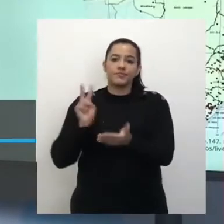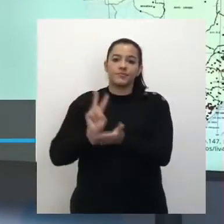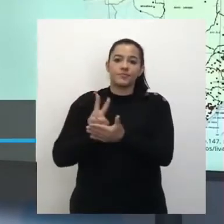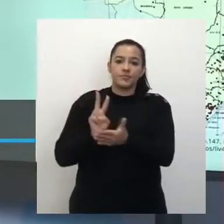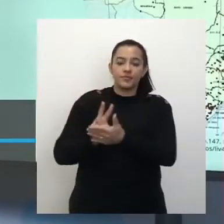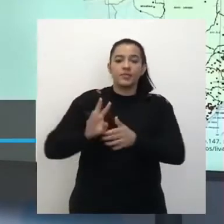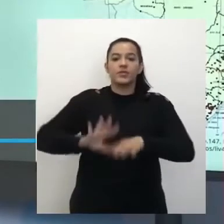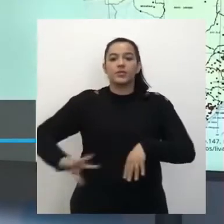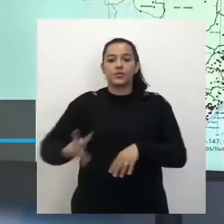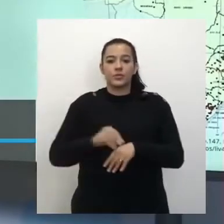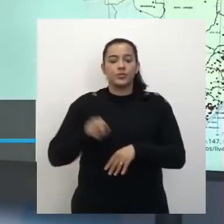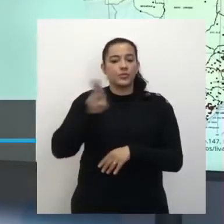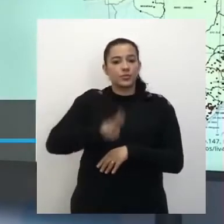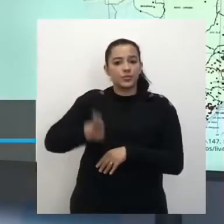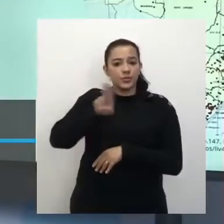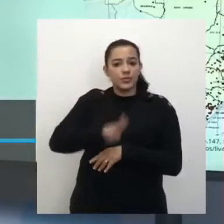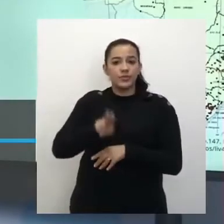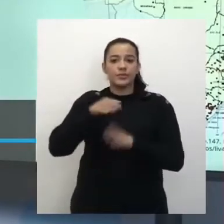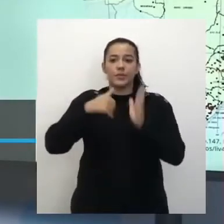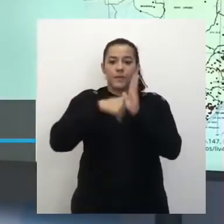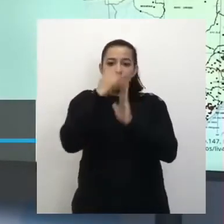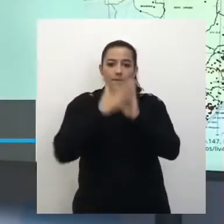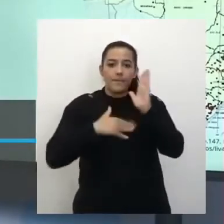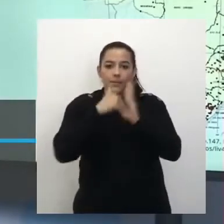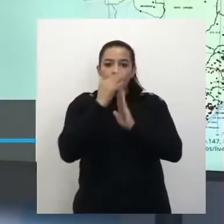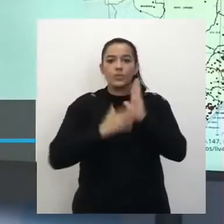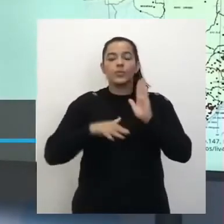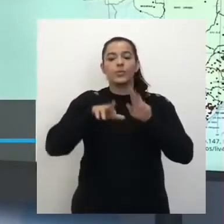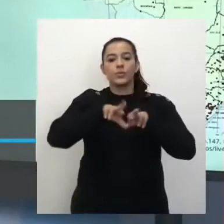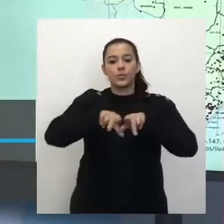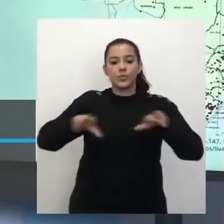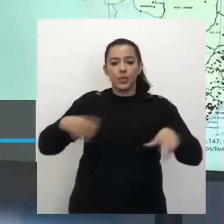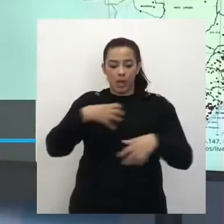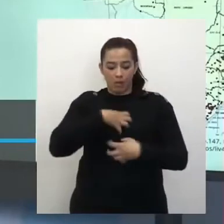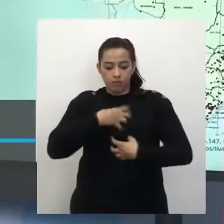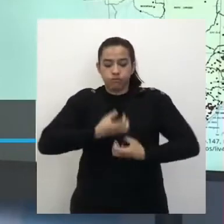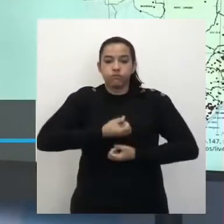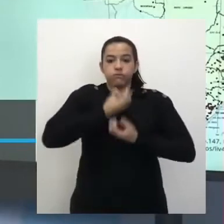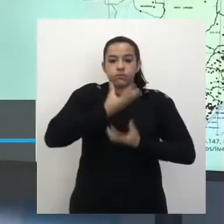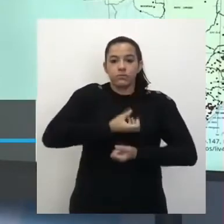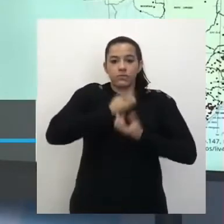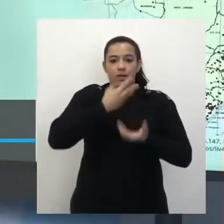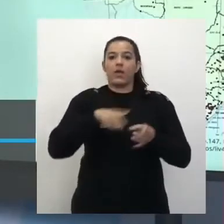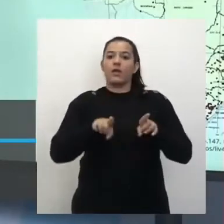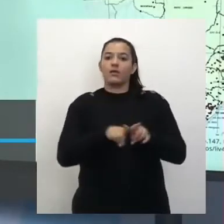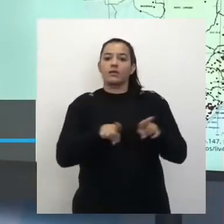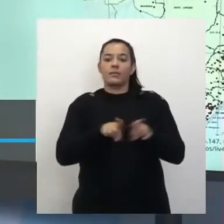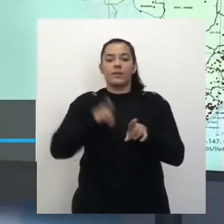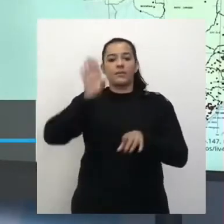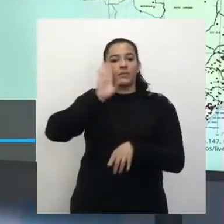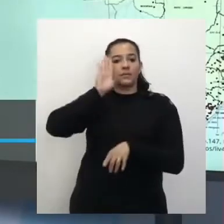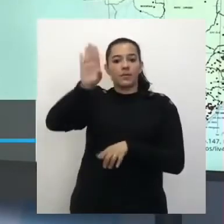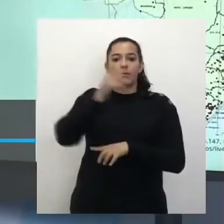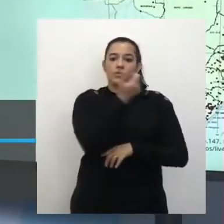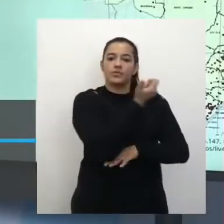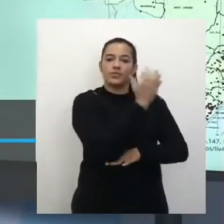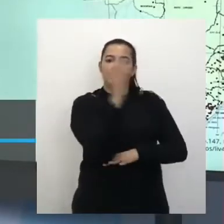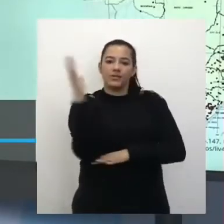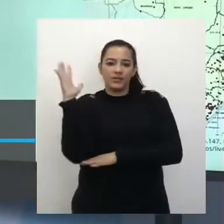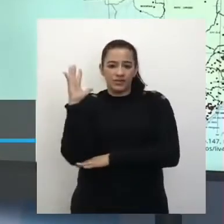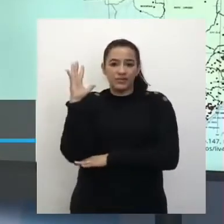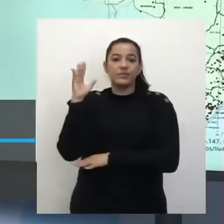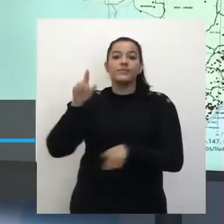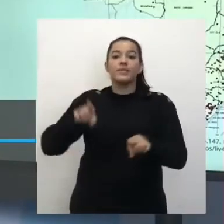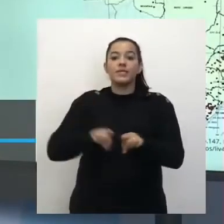as pinturas, né, através, né, de aspectos emocionais e principalmente, né, nas questões da natureza. E